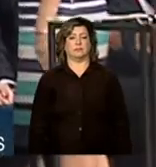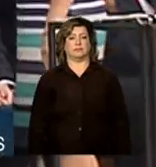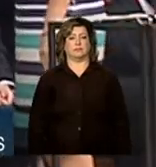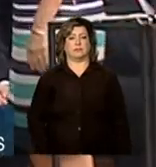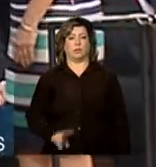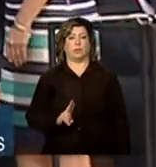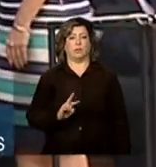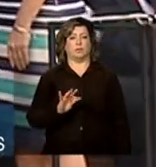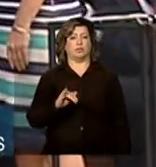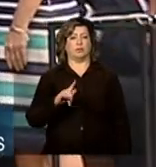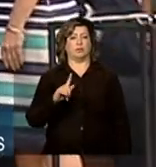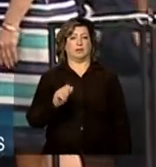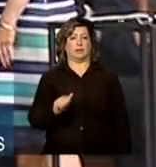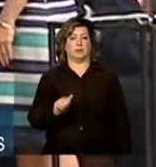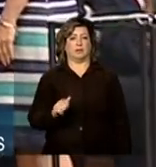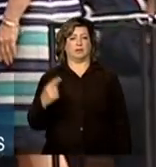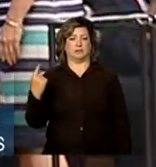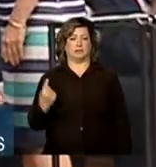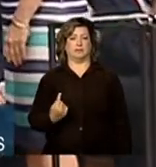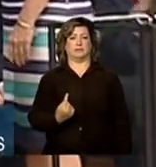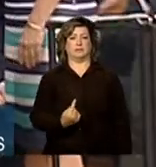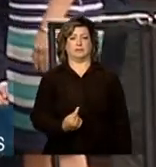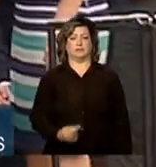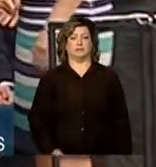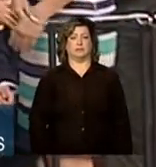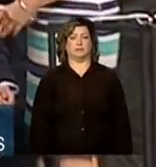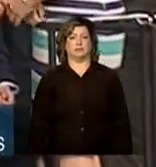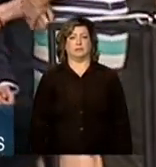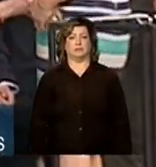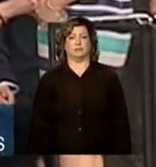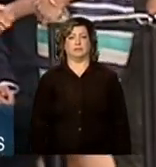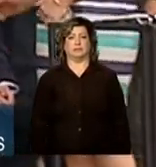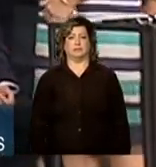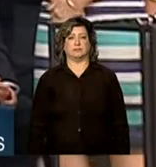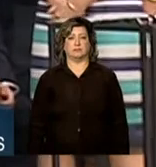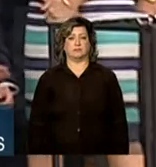Utinga, Valdir Pozebon.